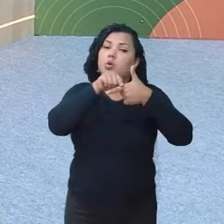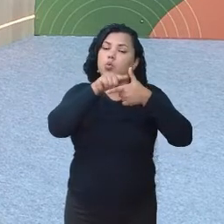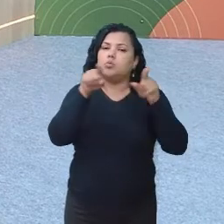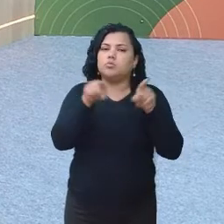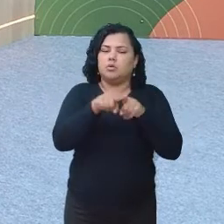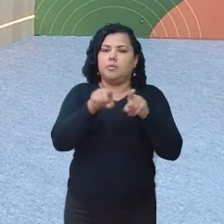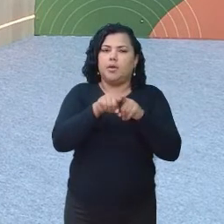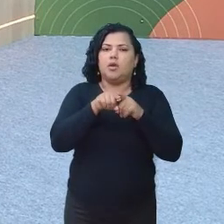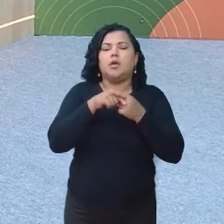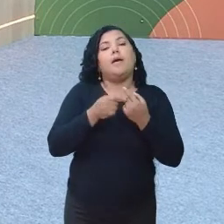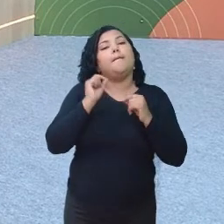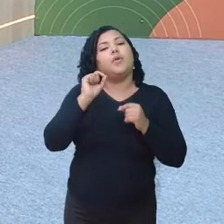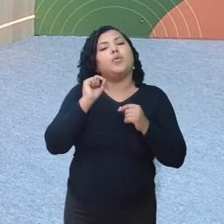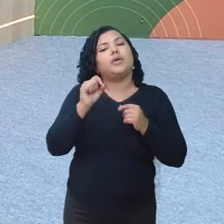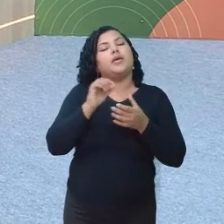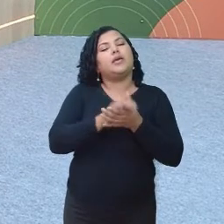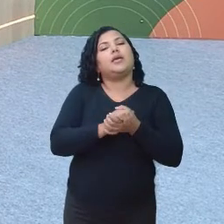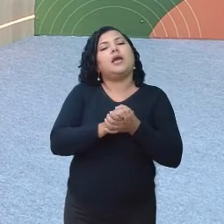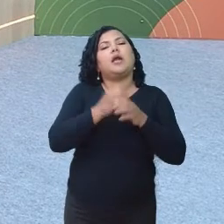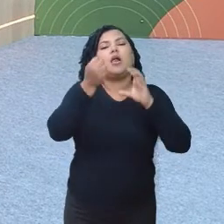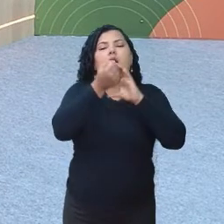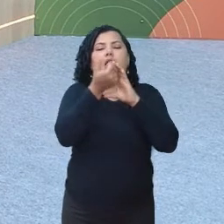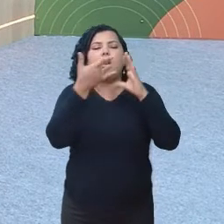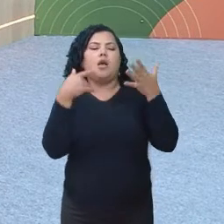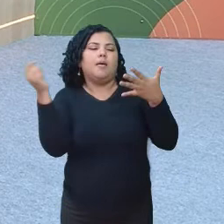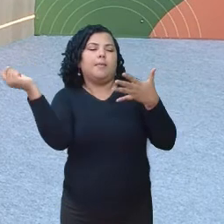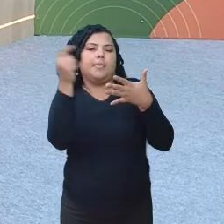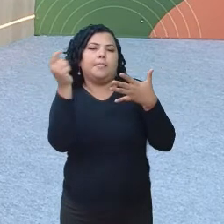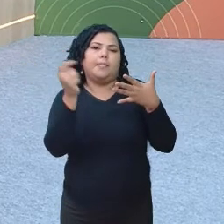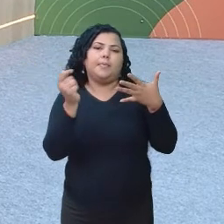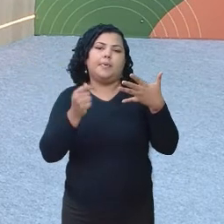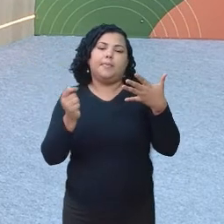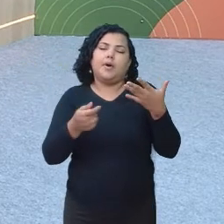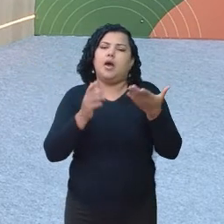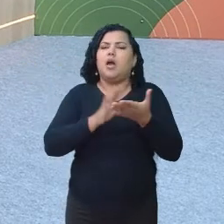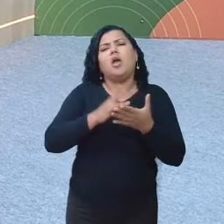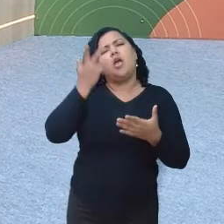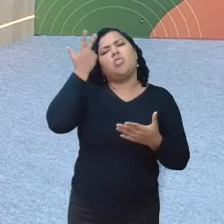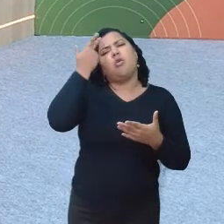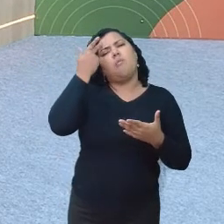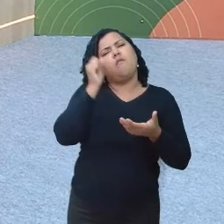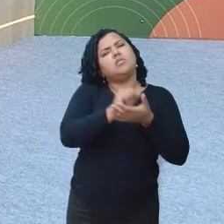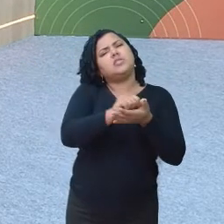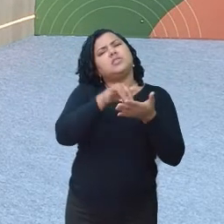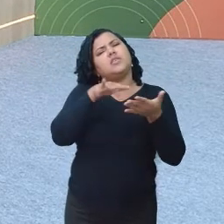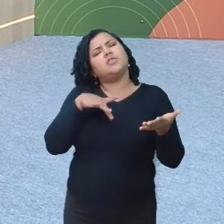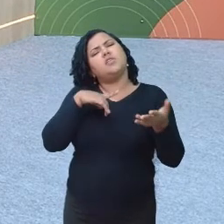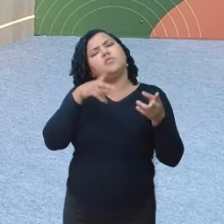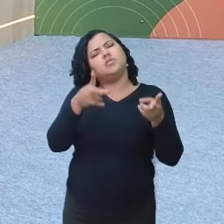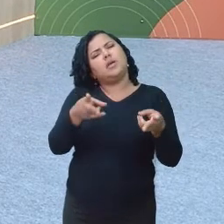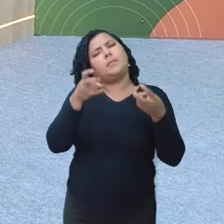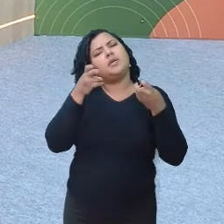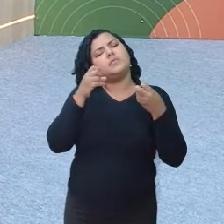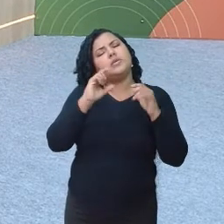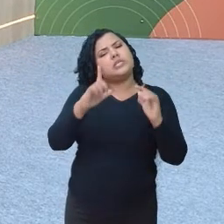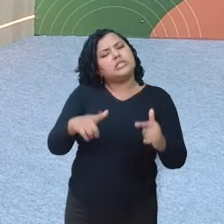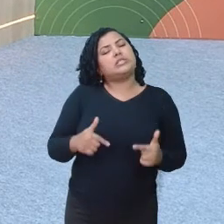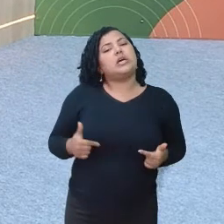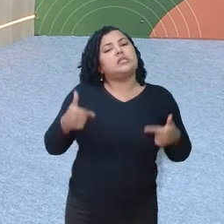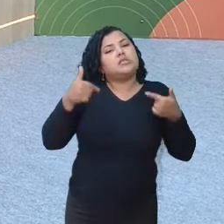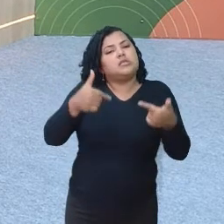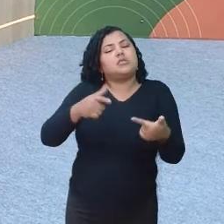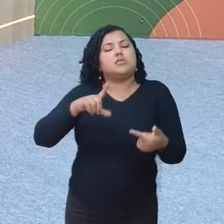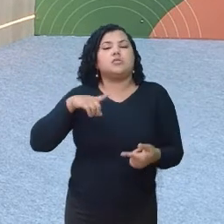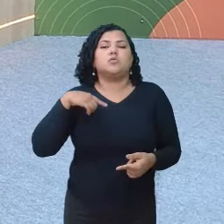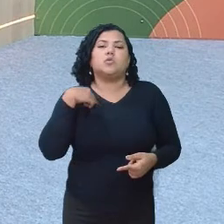lista para classificar, tá certo? É muito comum você encontrar esse tipo de atividade. A atividade que eu digo é a ação que a gente está